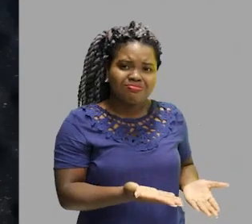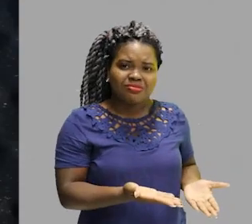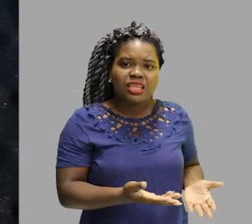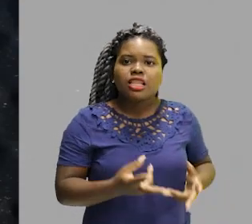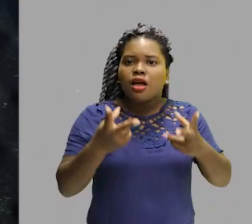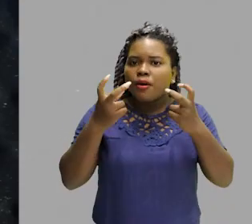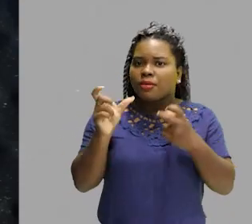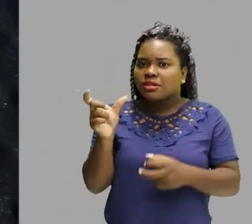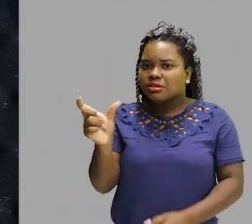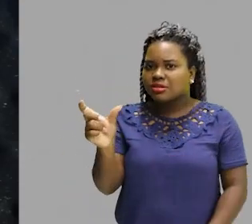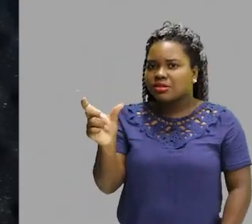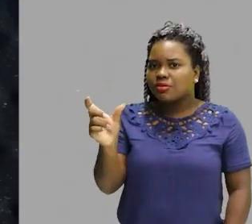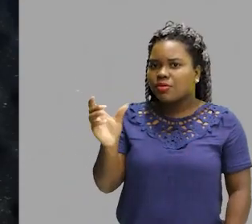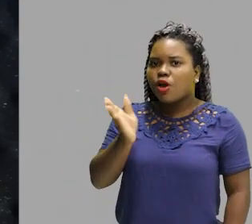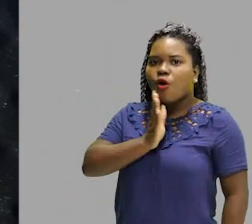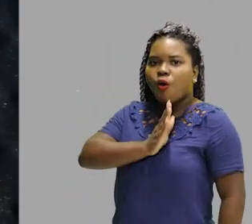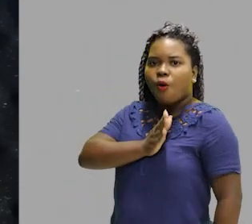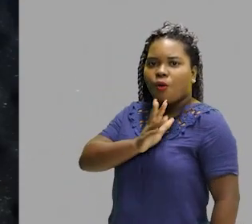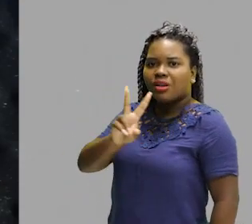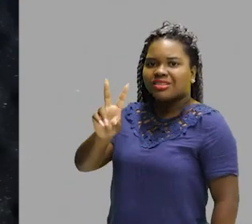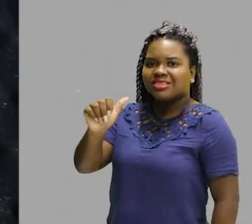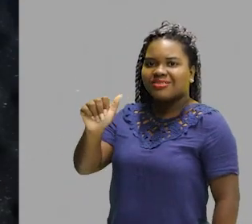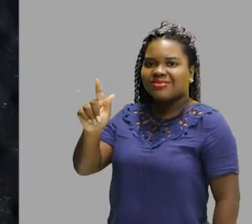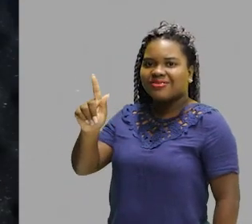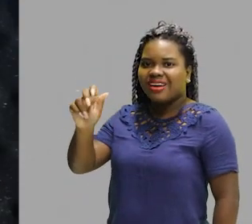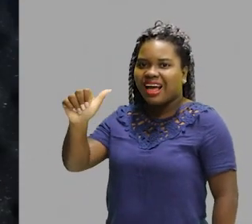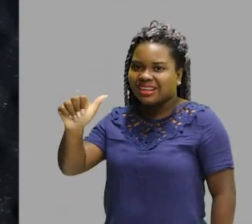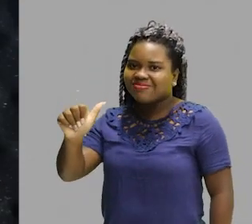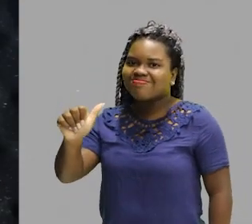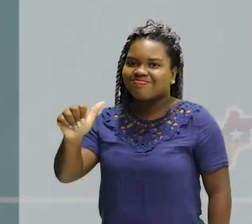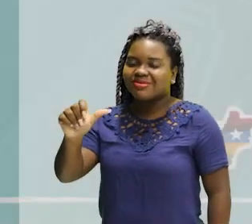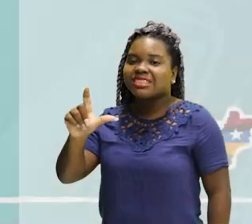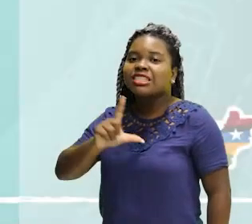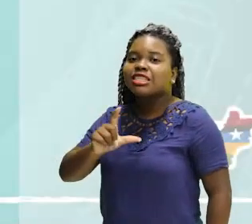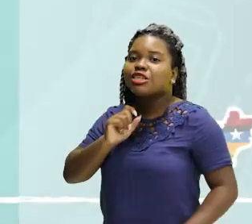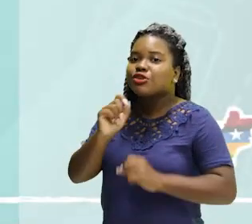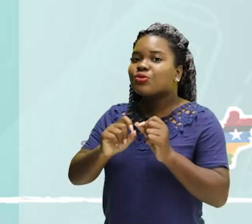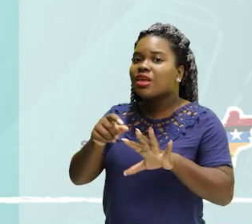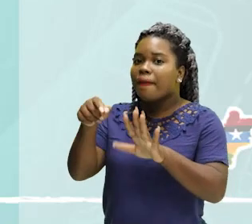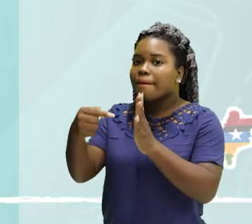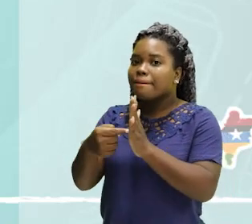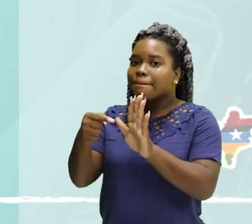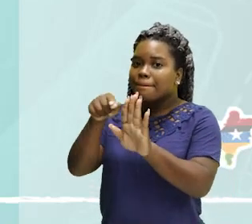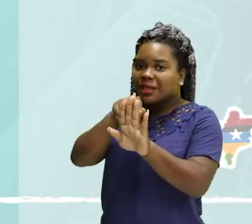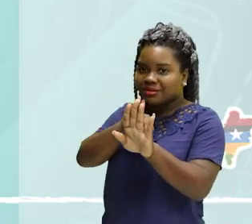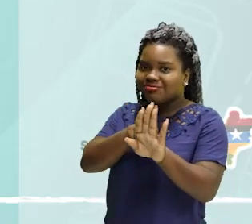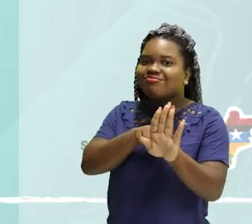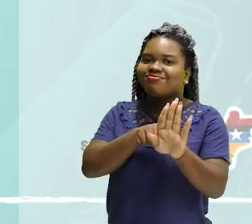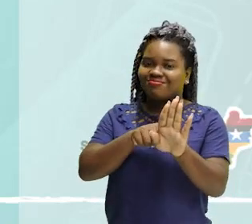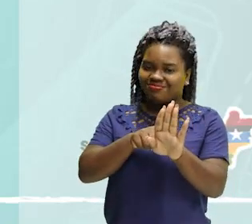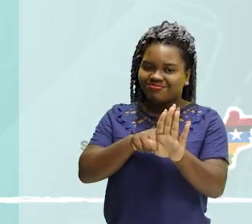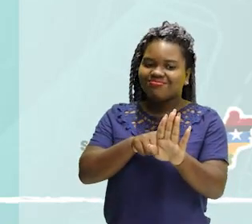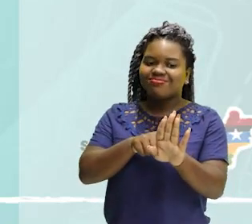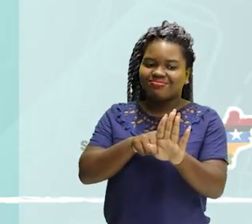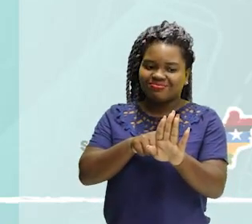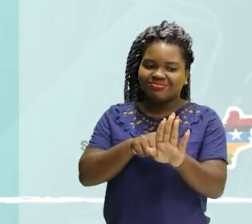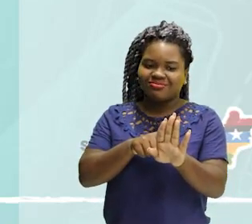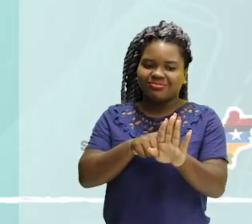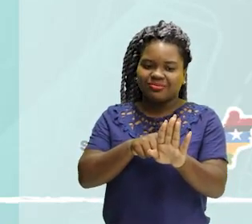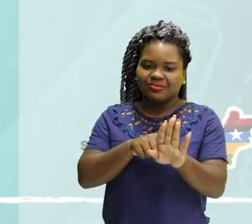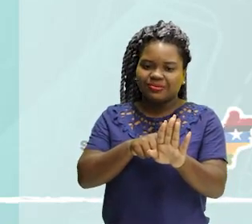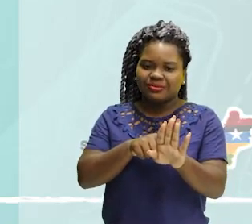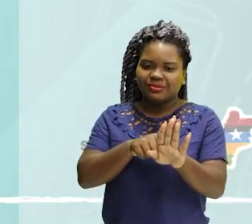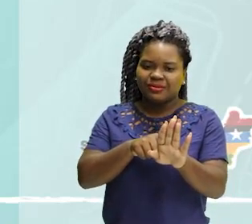é um vago de acalanto. Aí você tem uma metáfora. Não é maior o coração que a